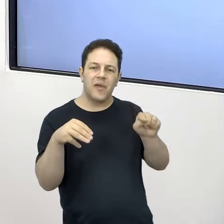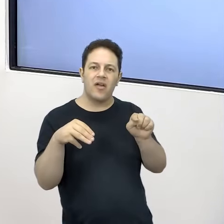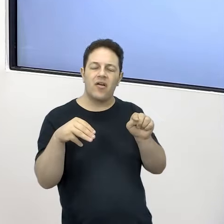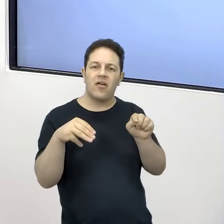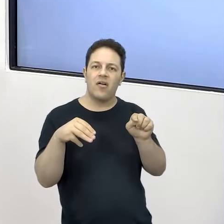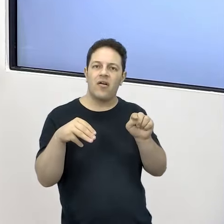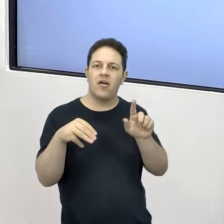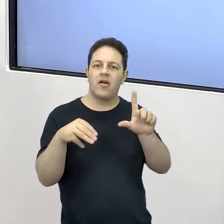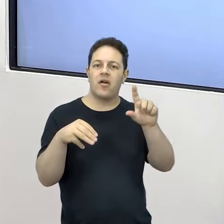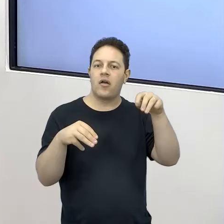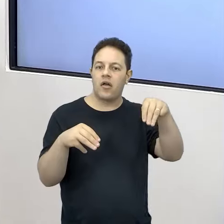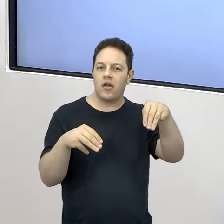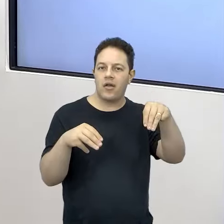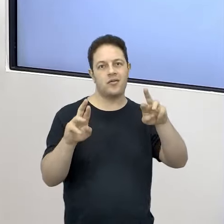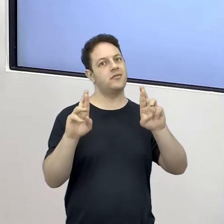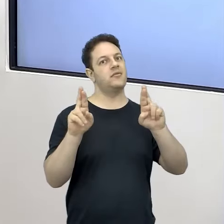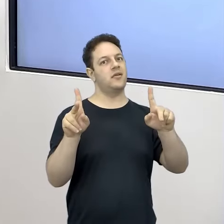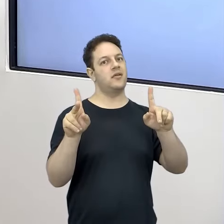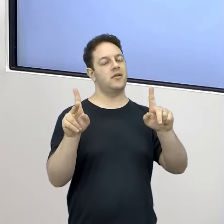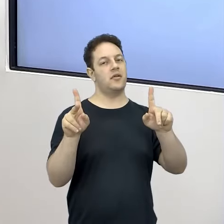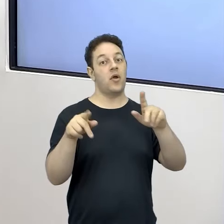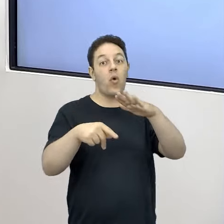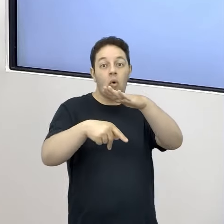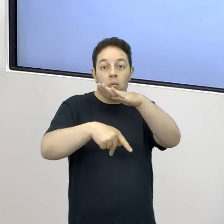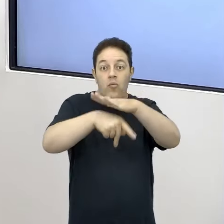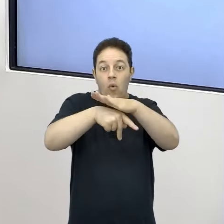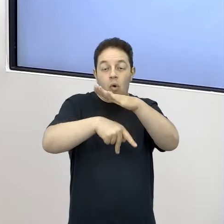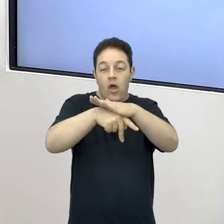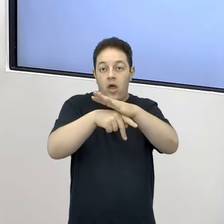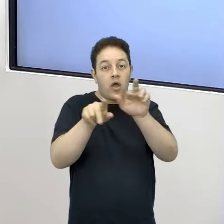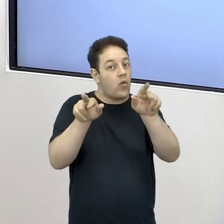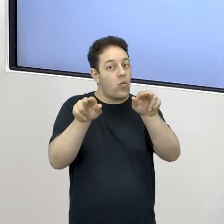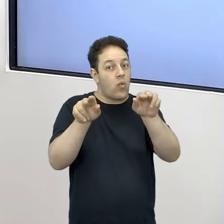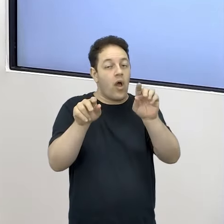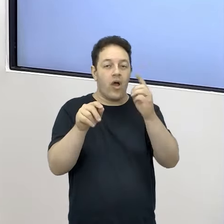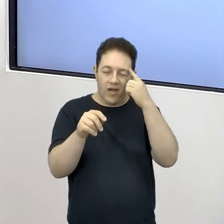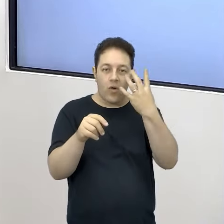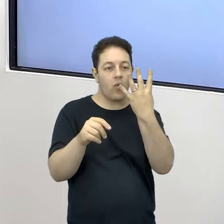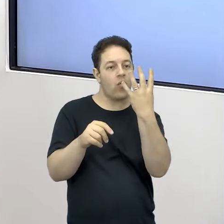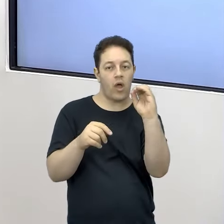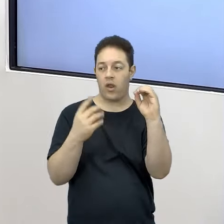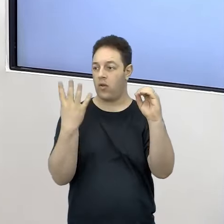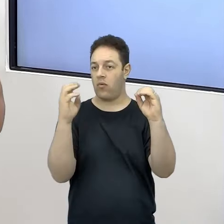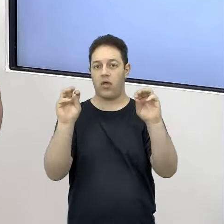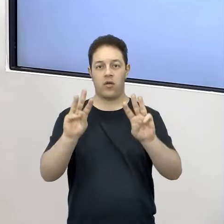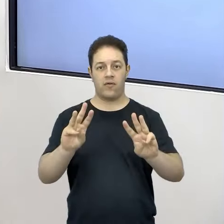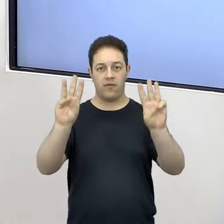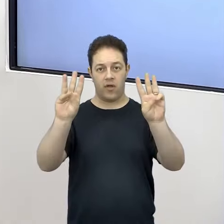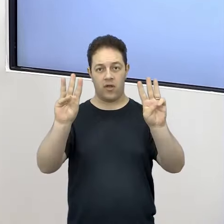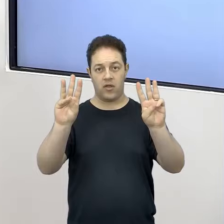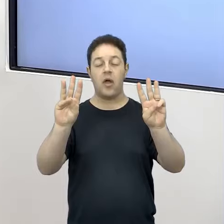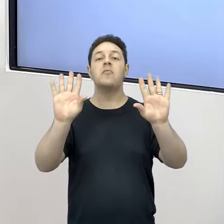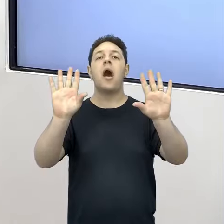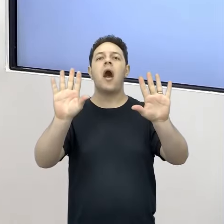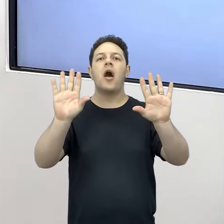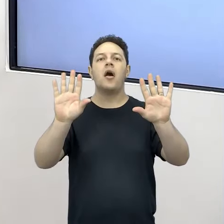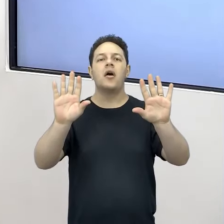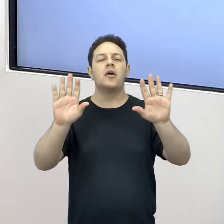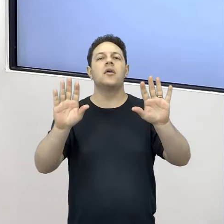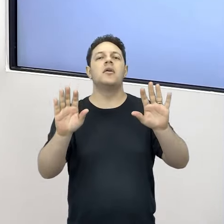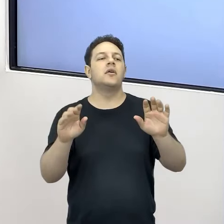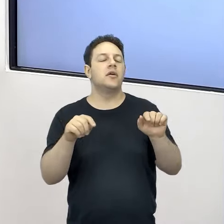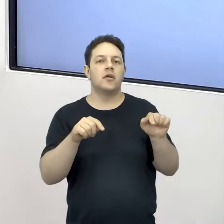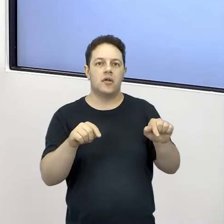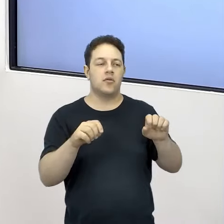diferença. Para a mesma potência de 40 watts, quanto que você tem? Diferentes